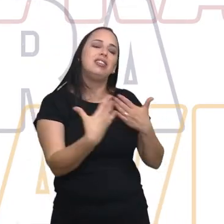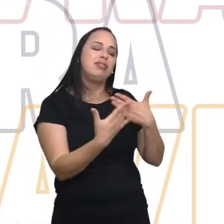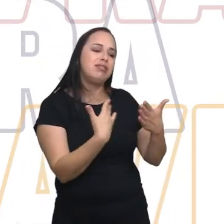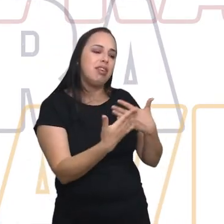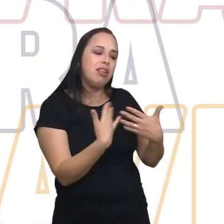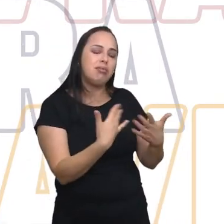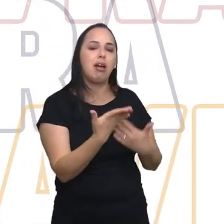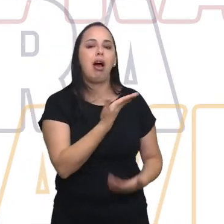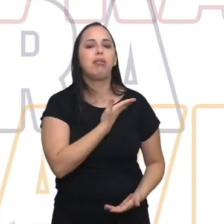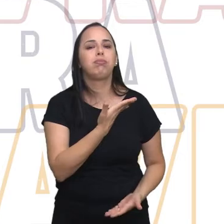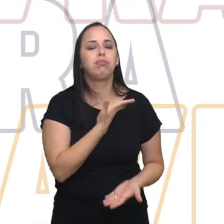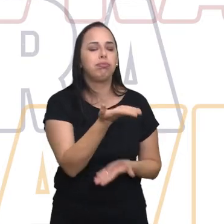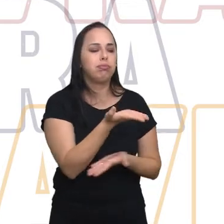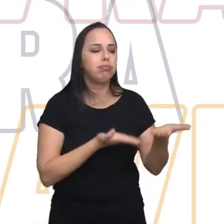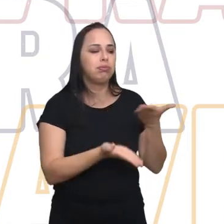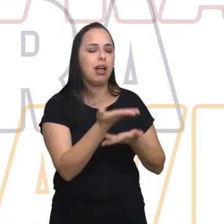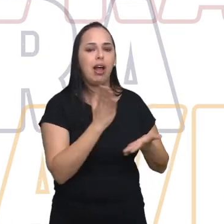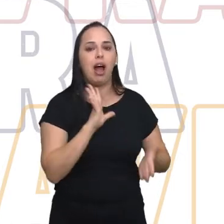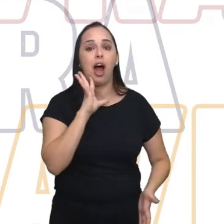probleminhas, né, que ele tinha.